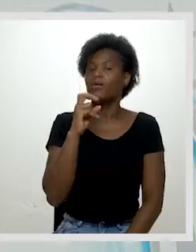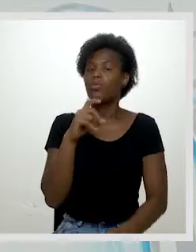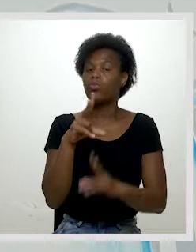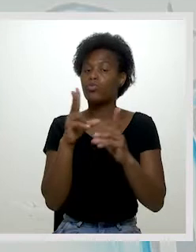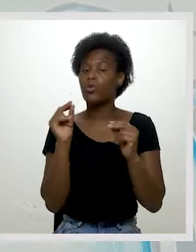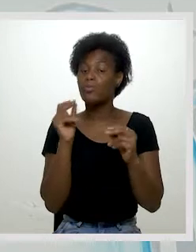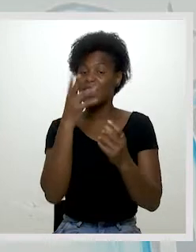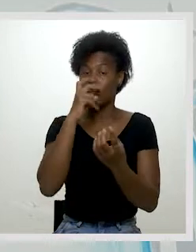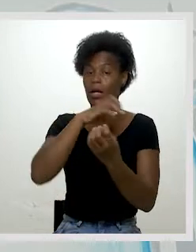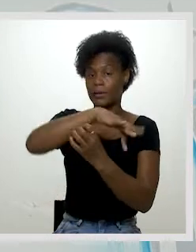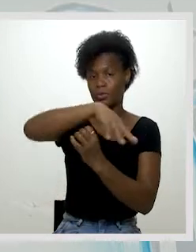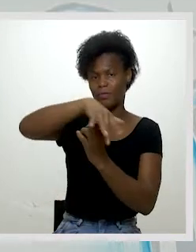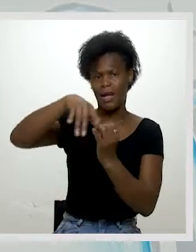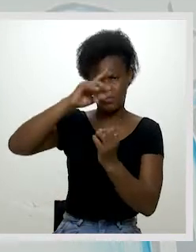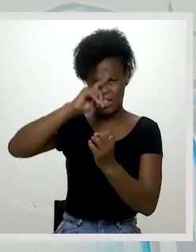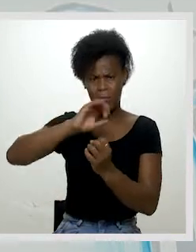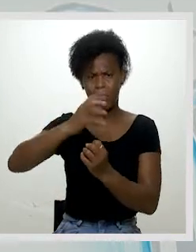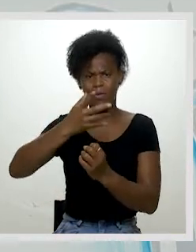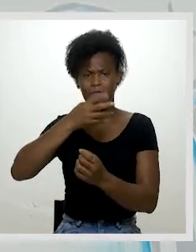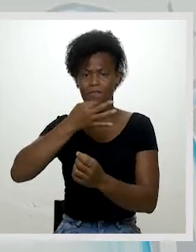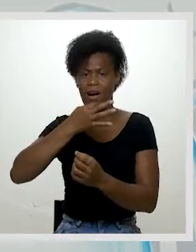Vocês se lembram de quando é que falamos da atmosfera?